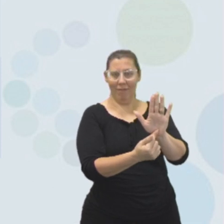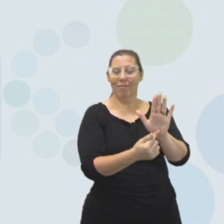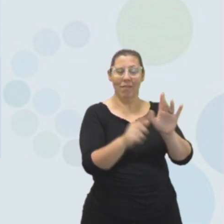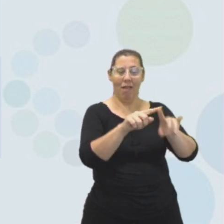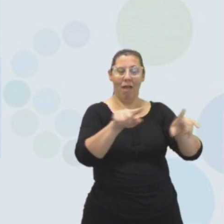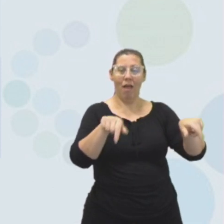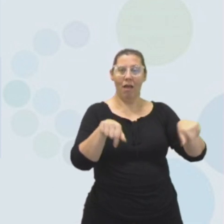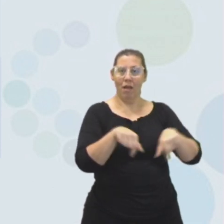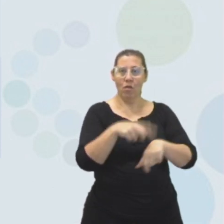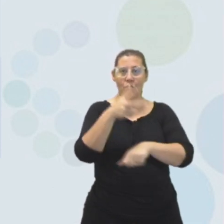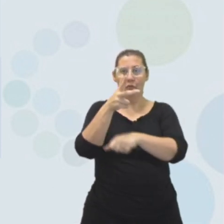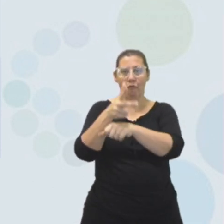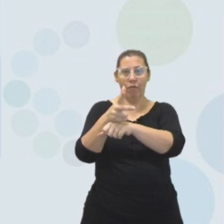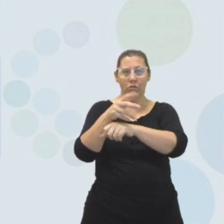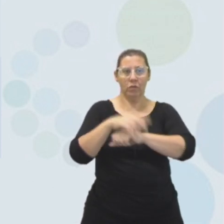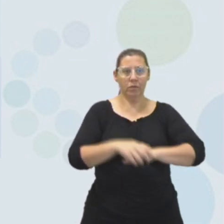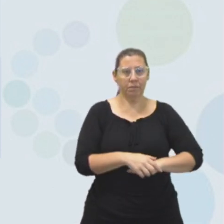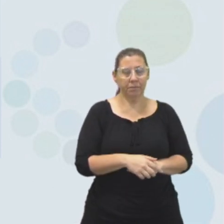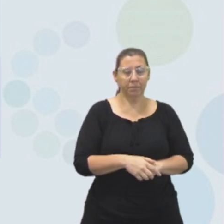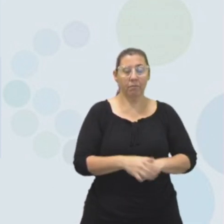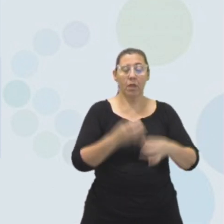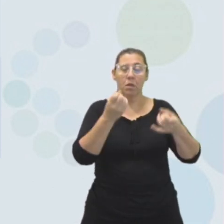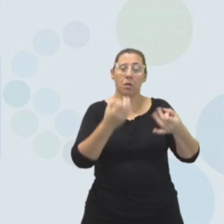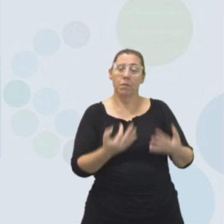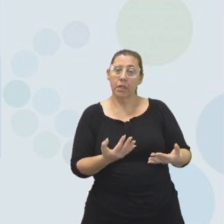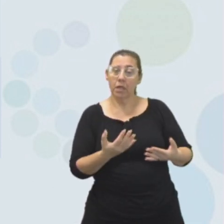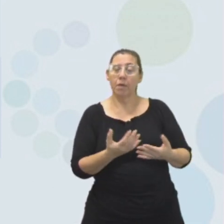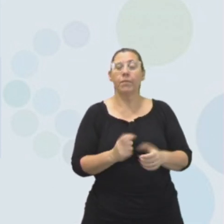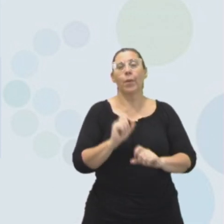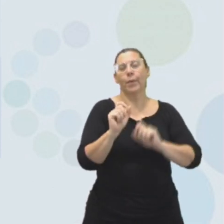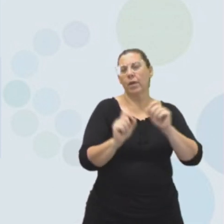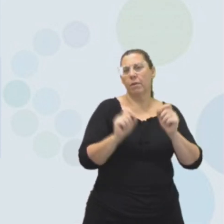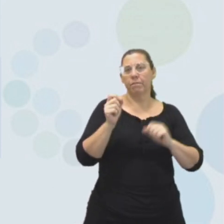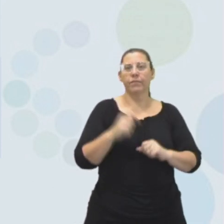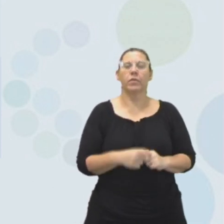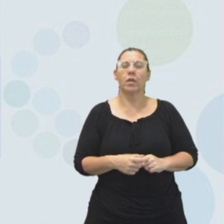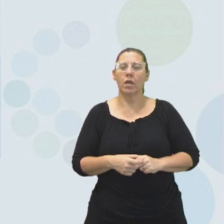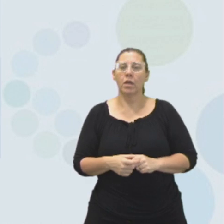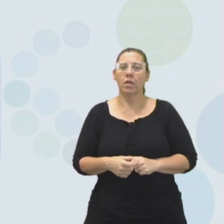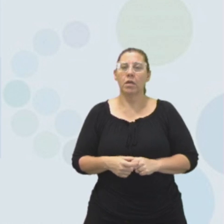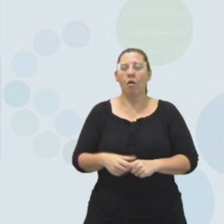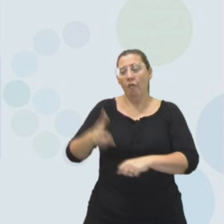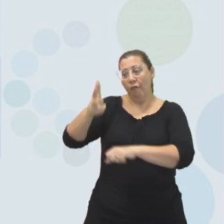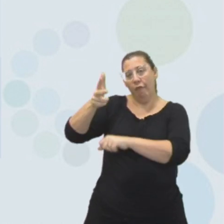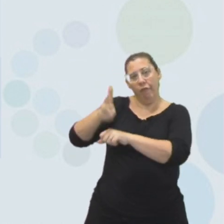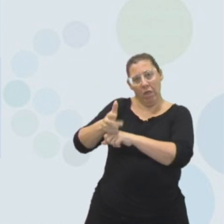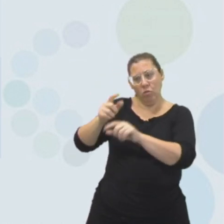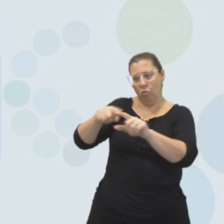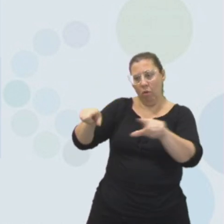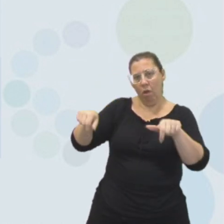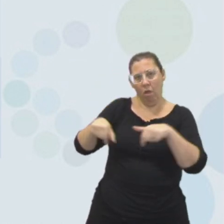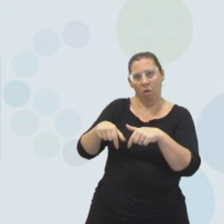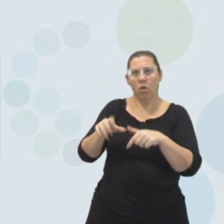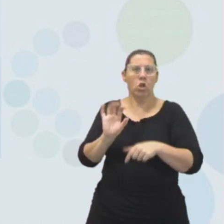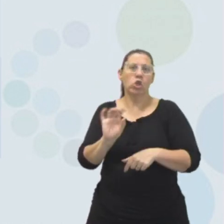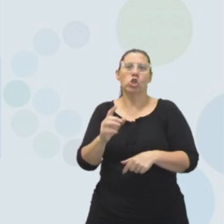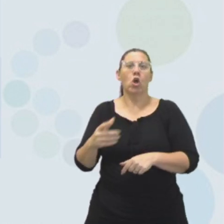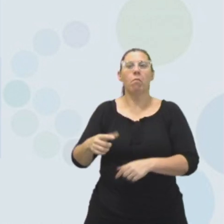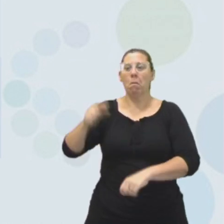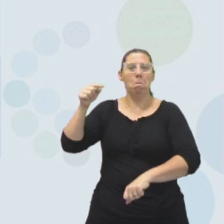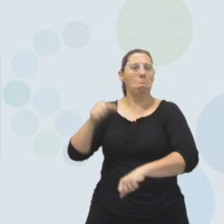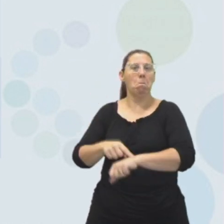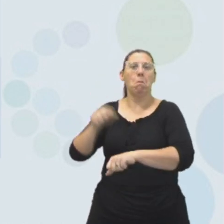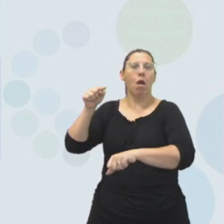de aula? Ele diz que espera que o vídeo em sala de aula não seja apenas um recurso